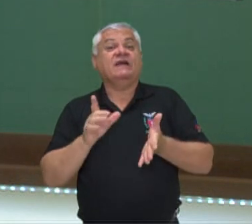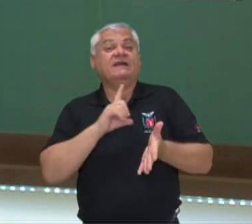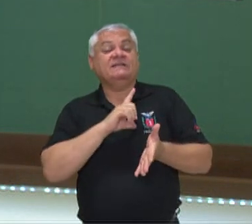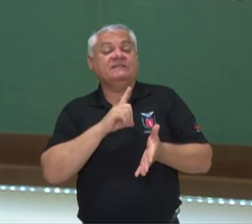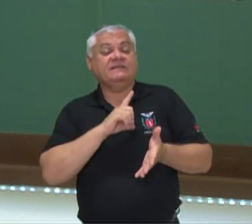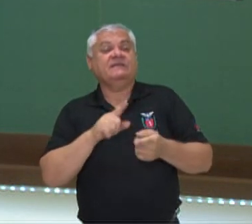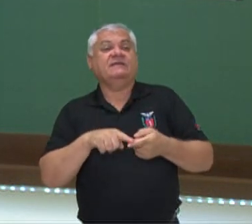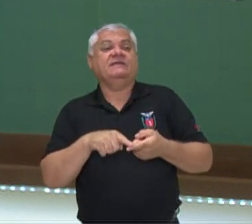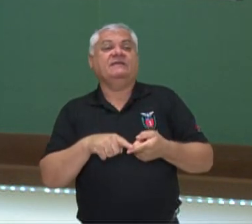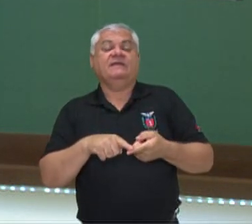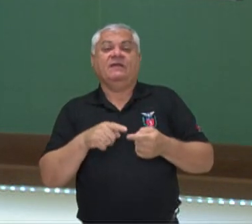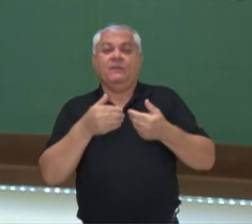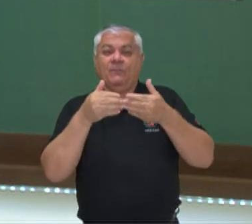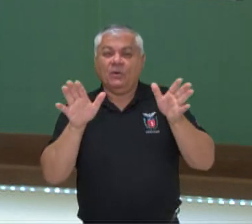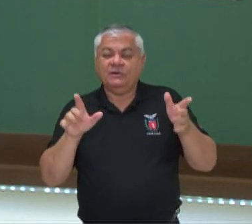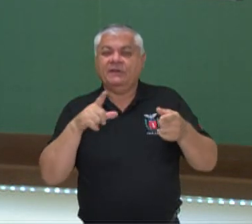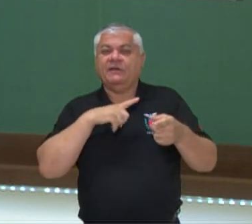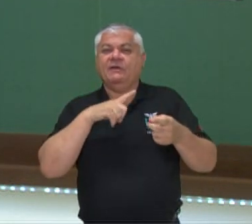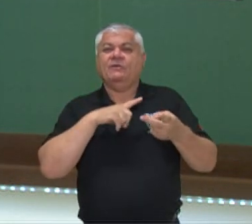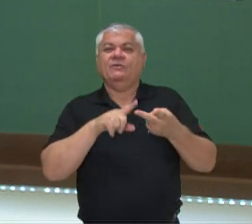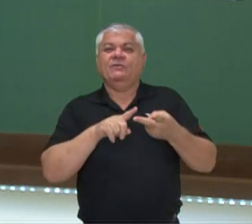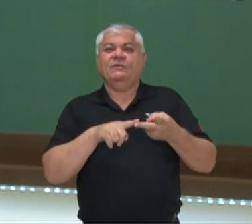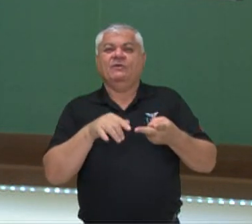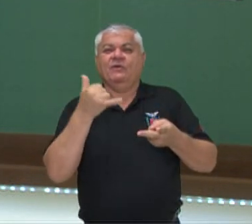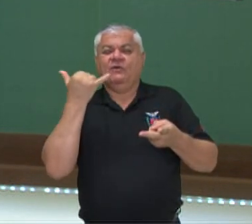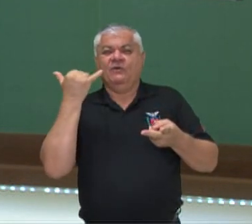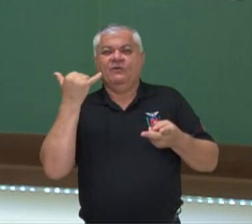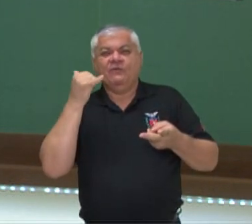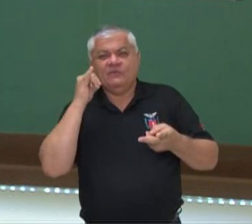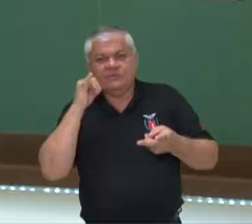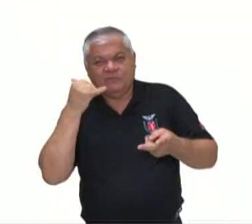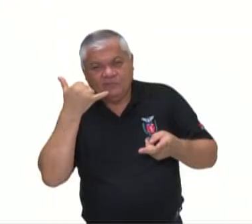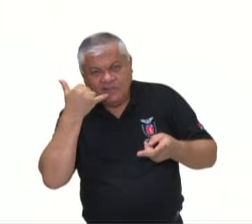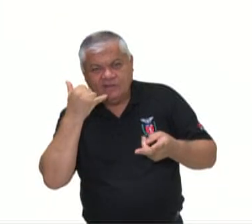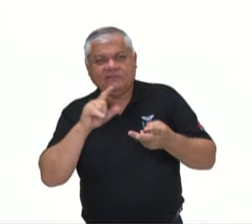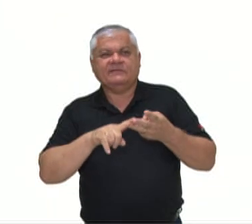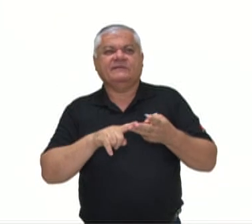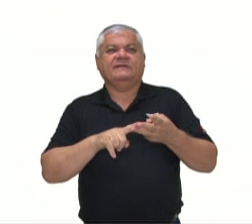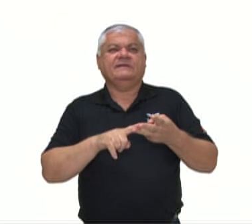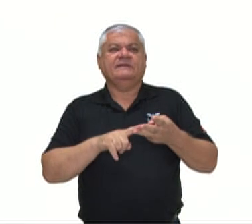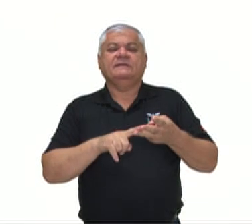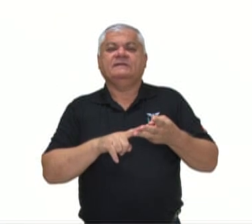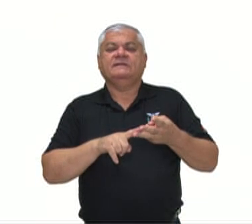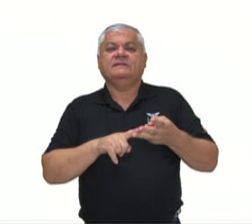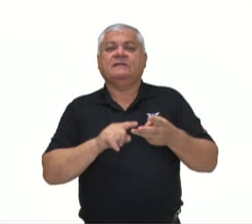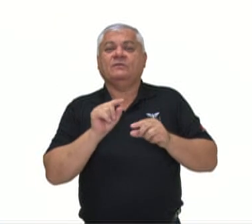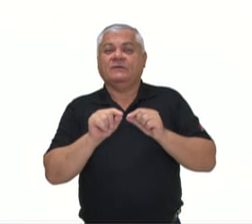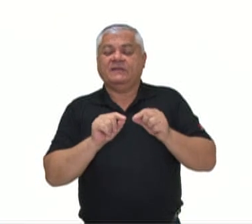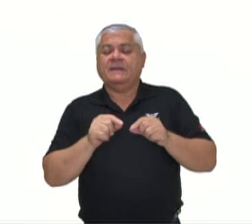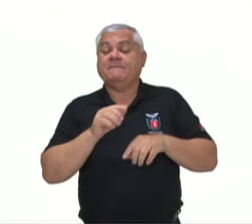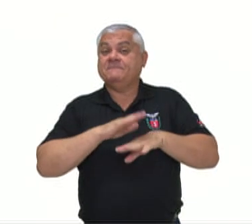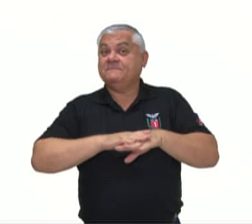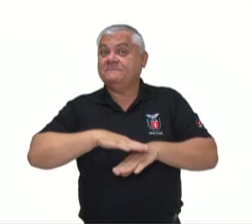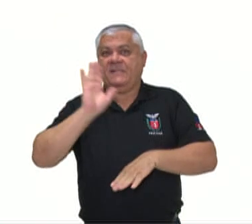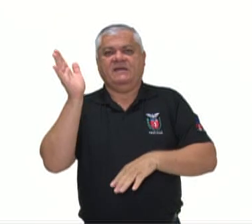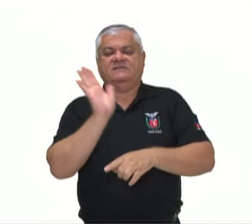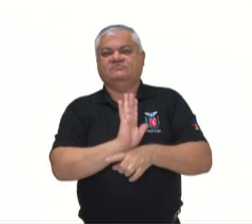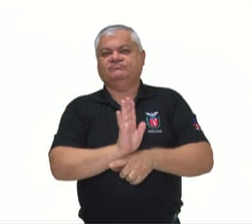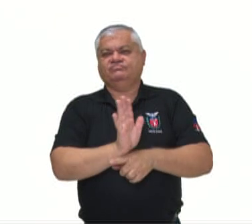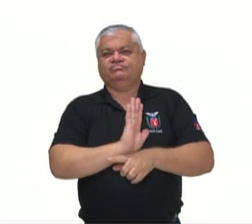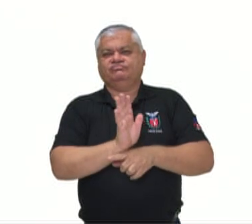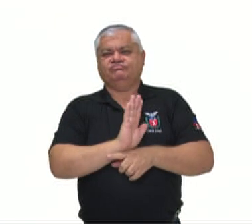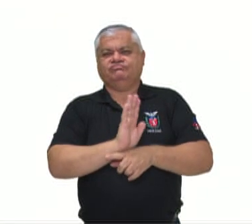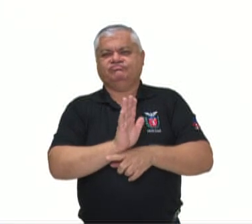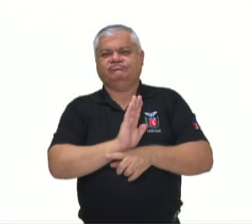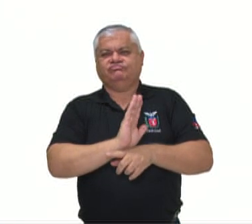video portals, social networks, photo portals, mobile phone access. Aqui já tinha mais vídeos,